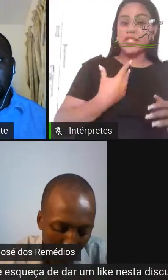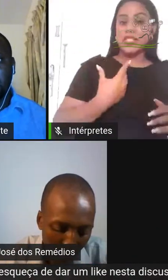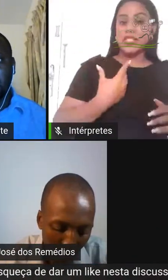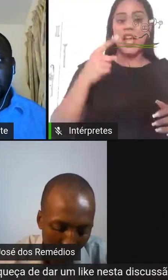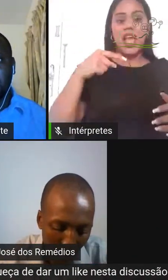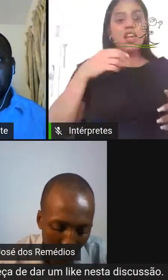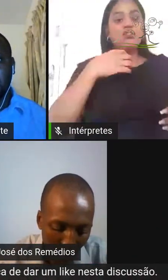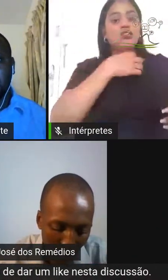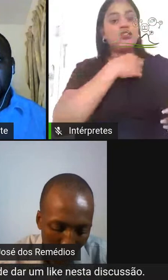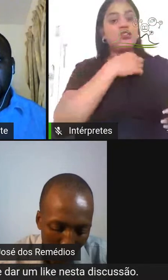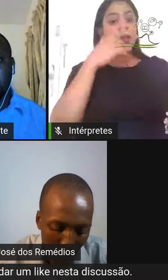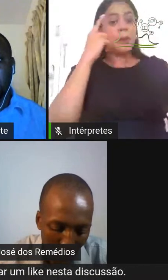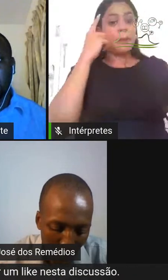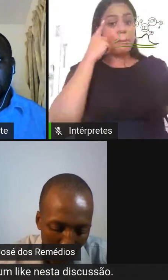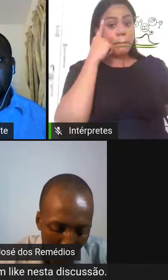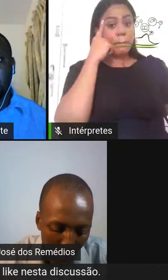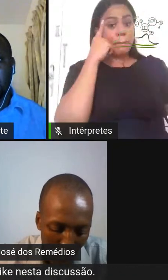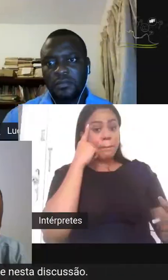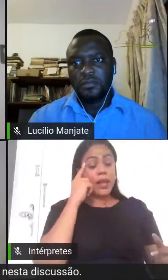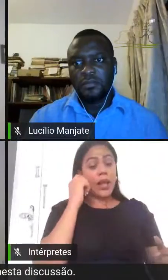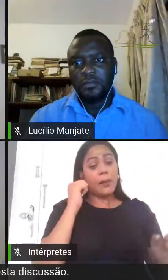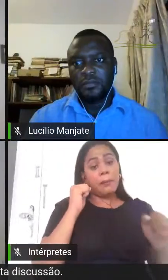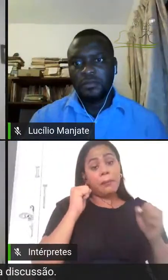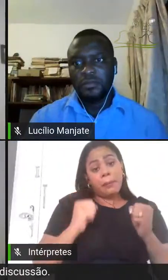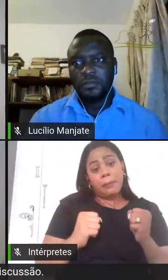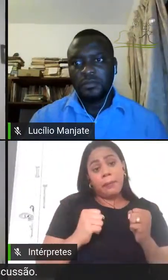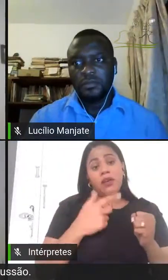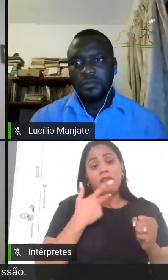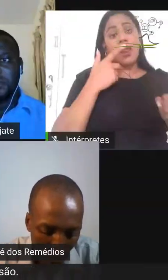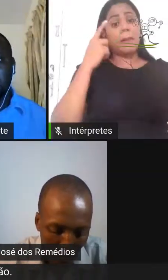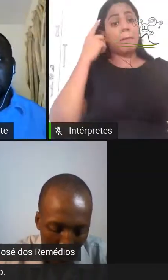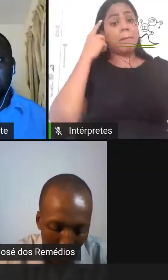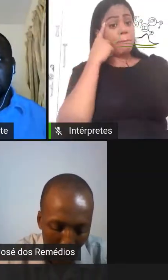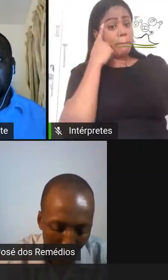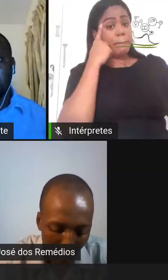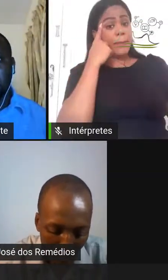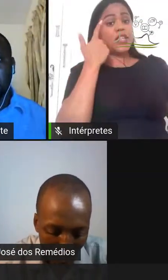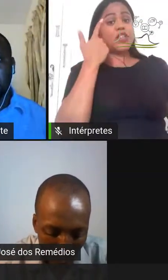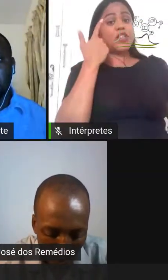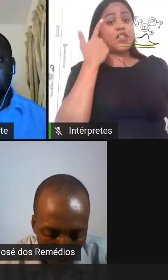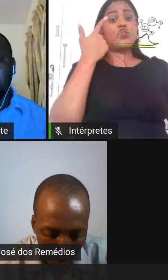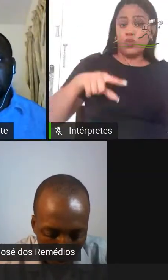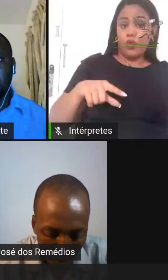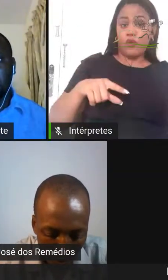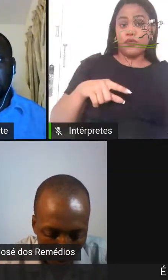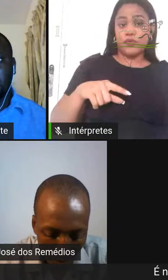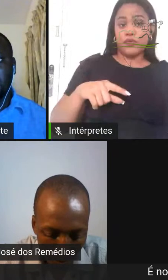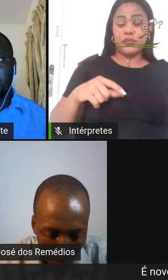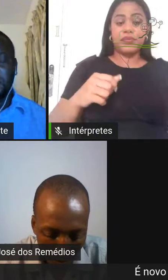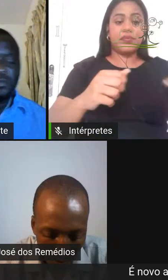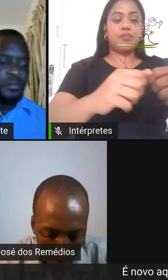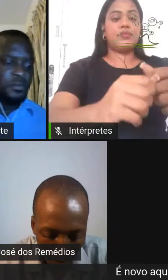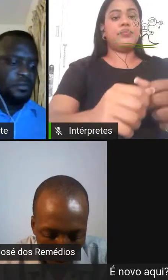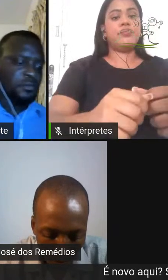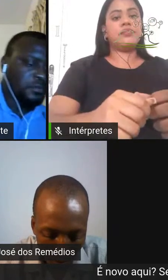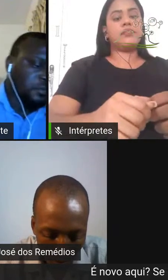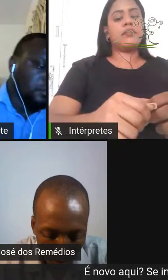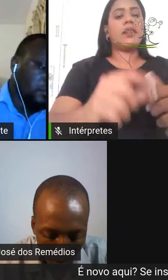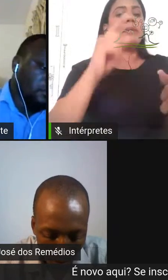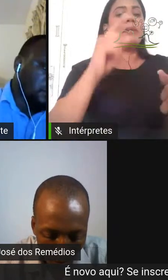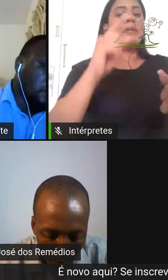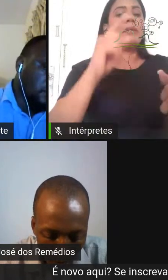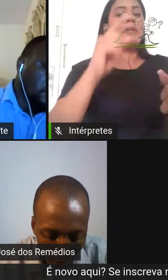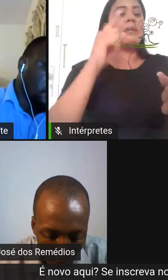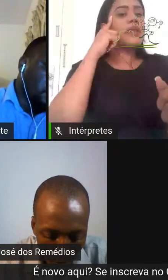forma de repensar. Repensar os lugares que eu conheço,